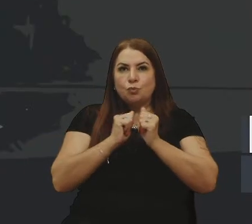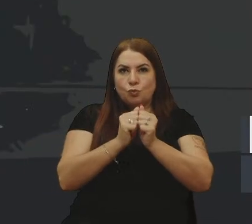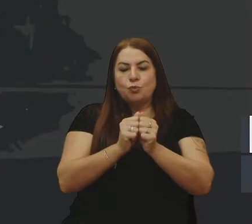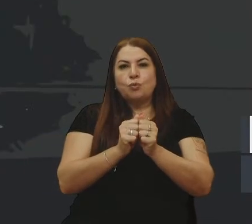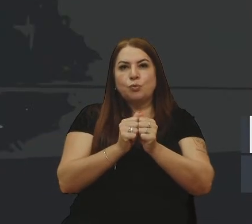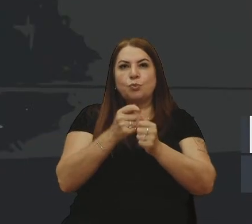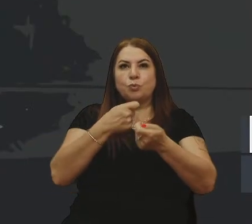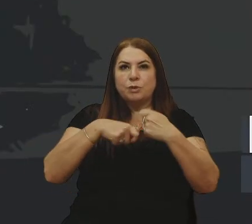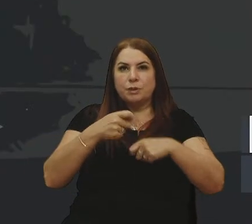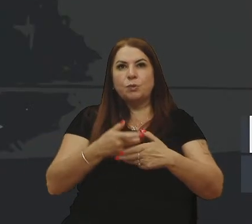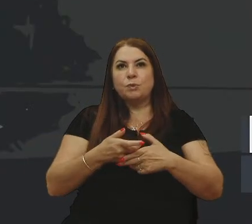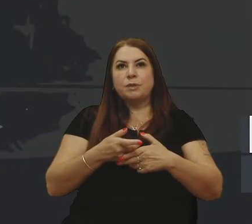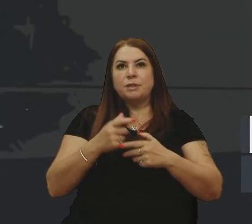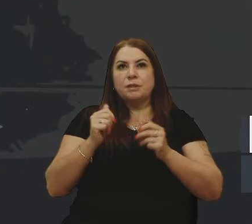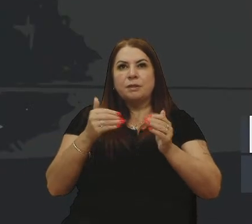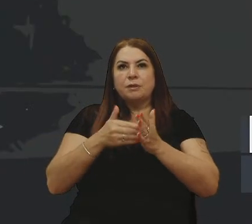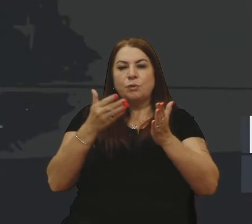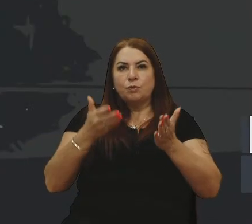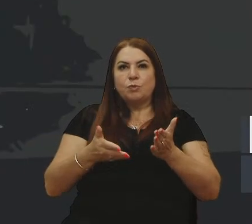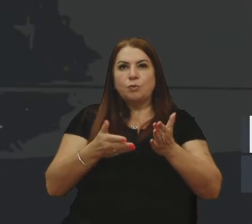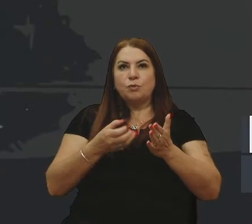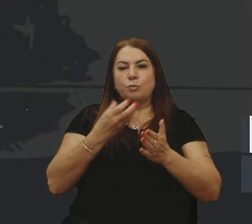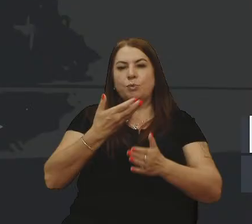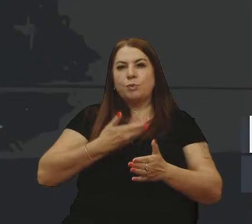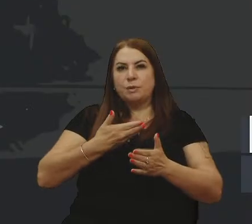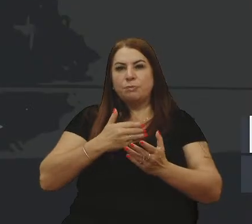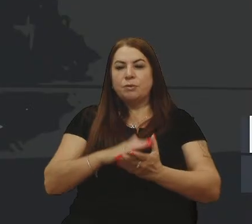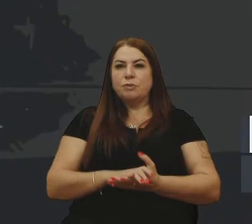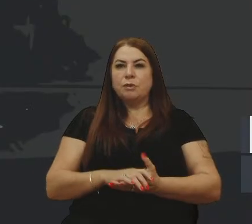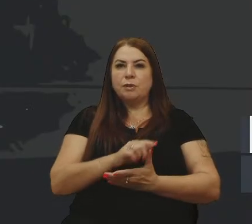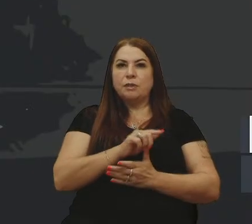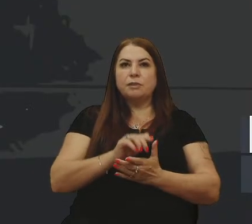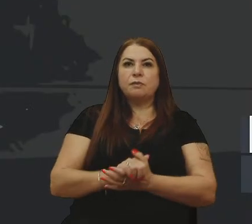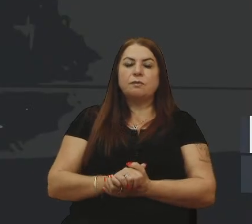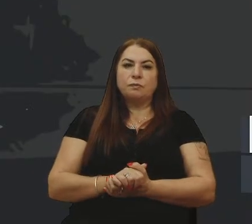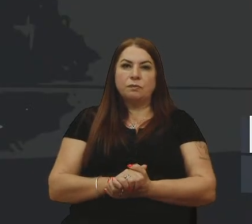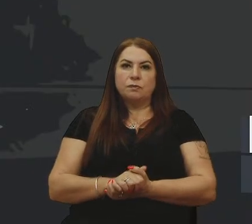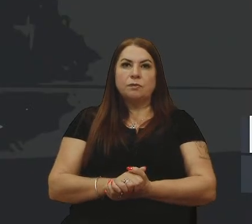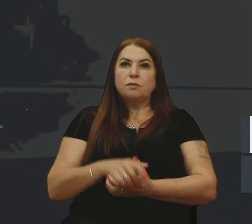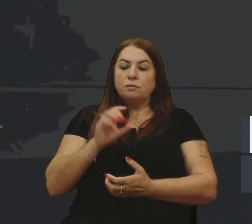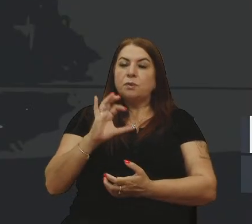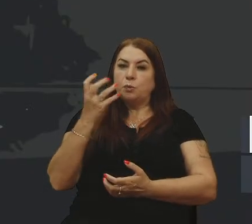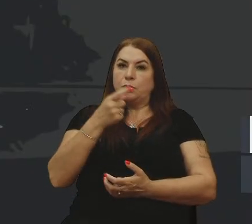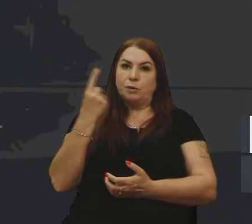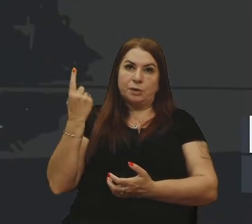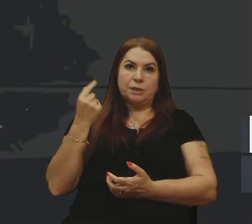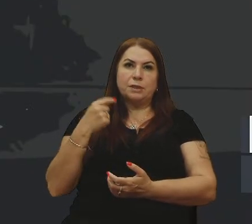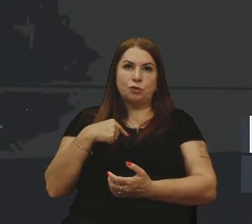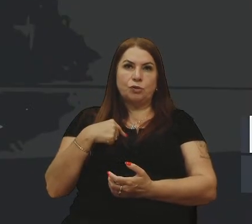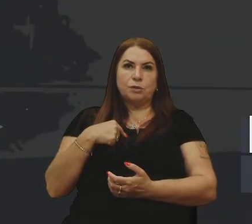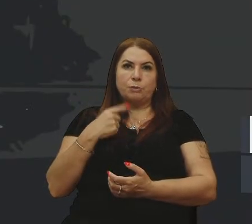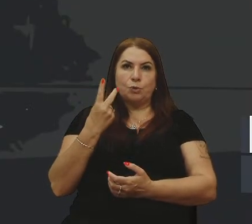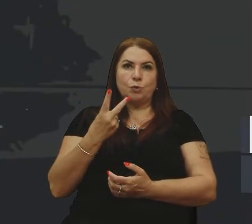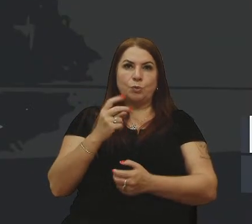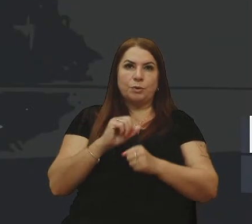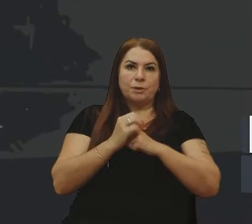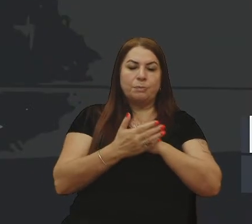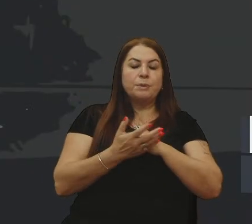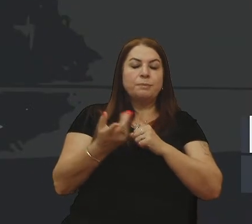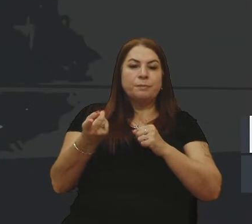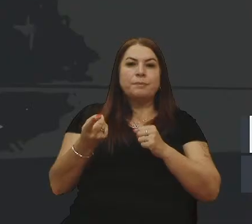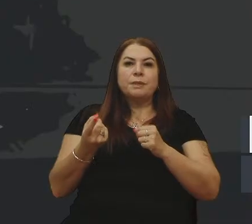no negócio. E estamos até hoje, somos bons amigos. Então, isso aconteceu lá e a gente passou por essas 2 pandemias. Na